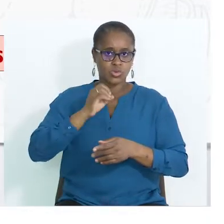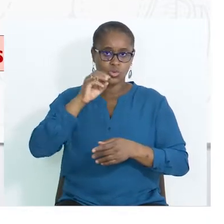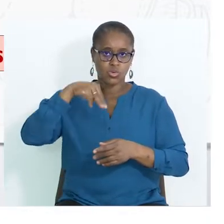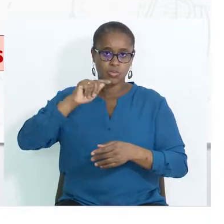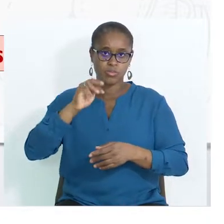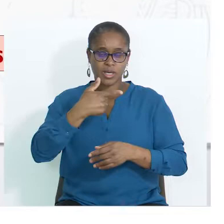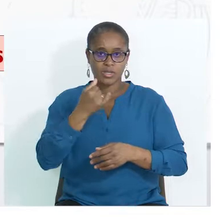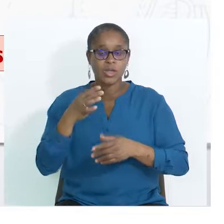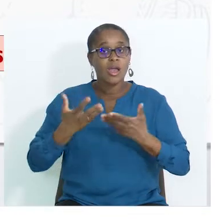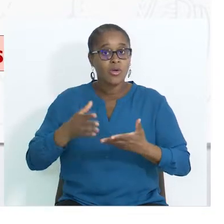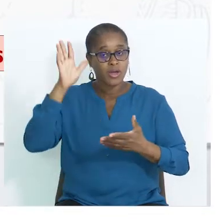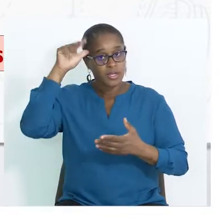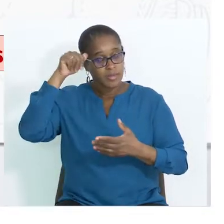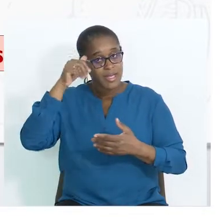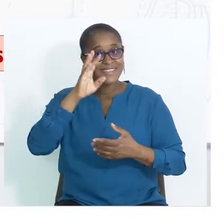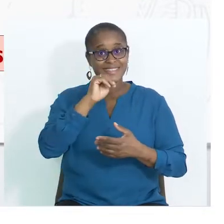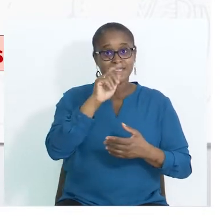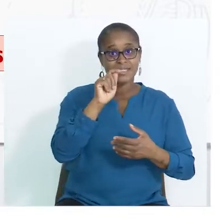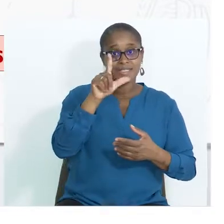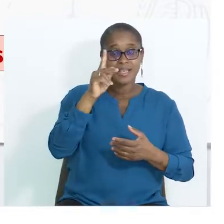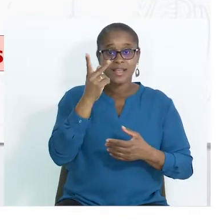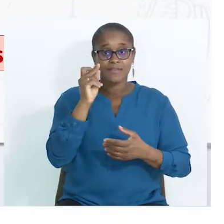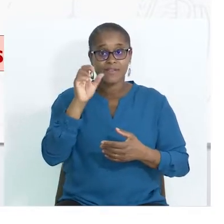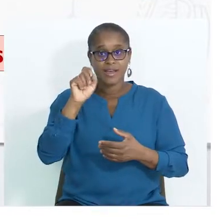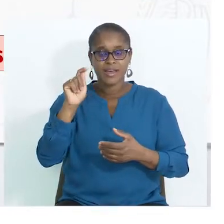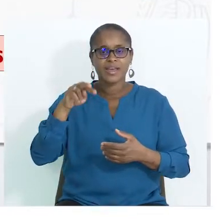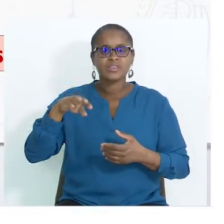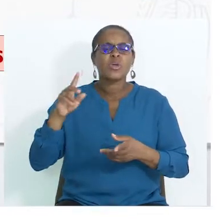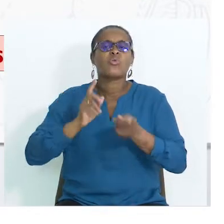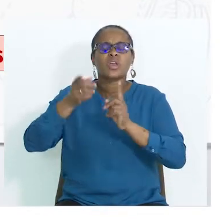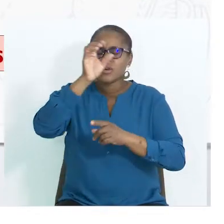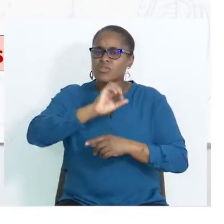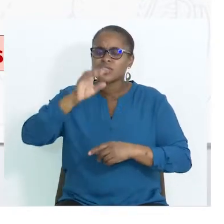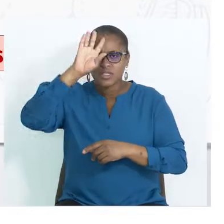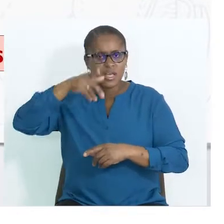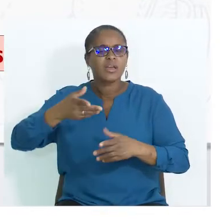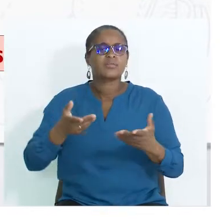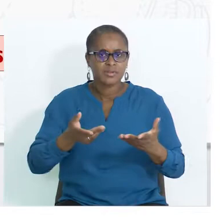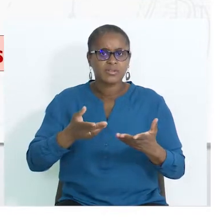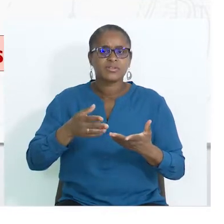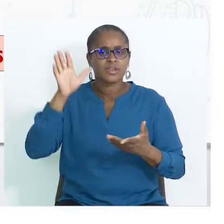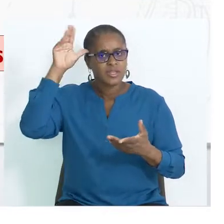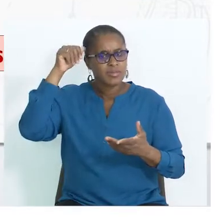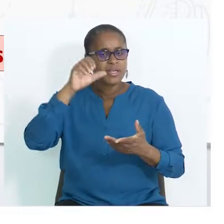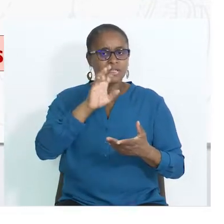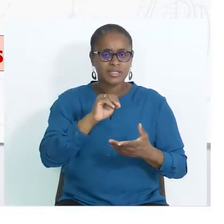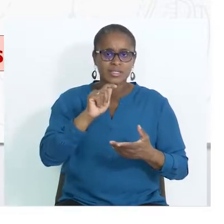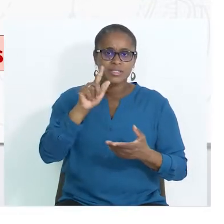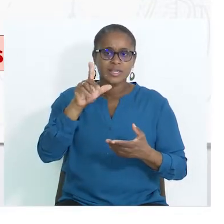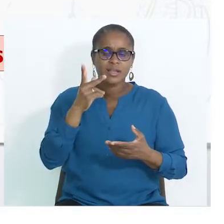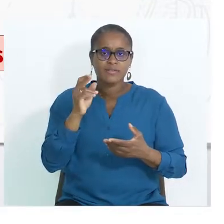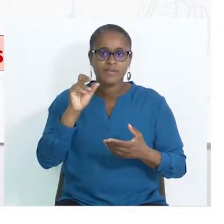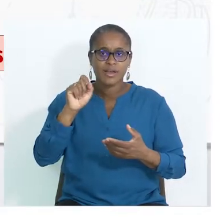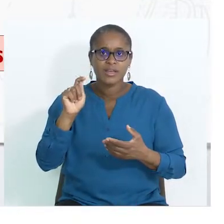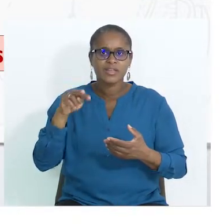agora vamos falar dos animais selvagens que vocês sabem me dizer sobre animais selvagens vamos lá Pense um